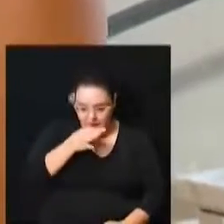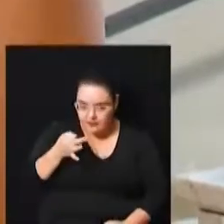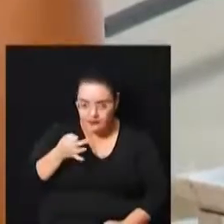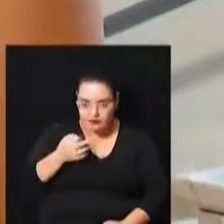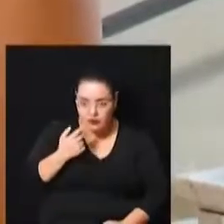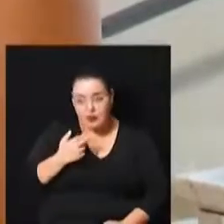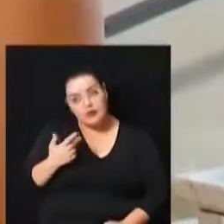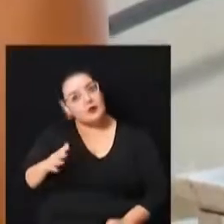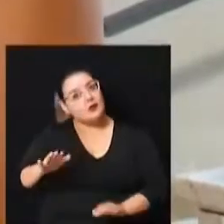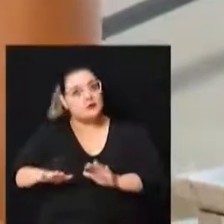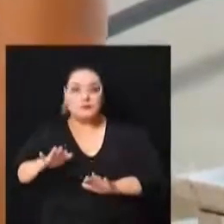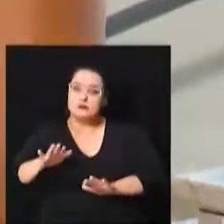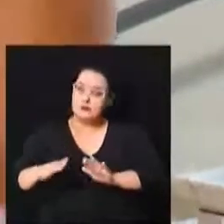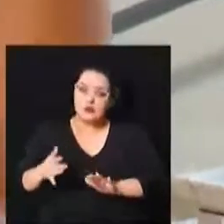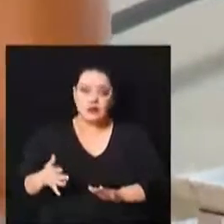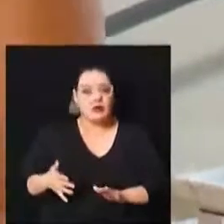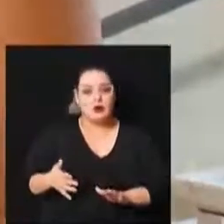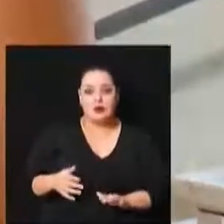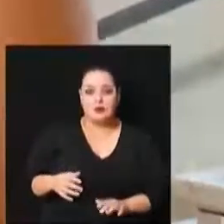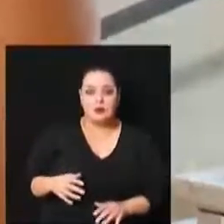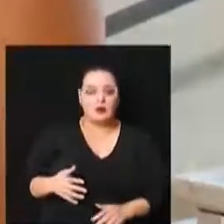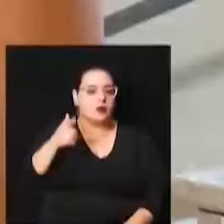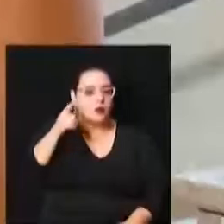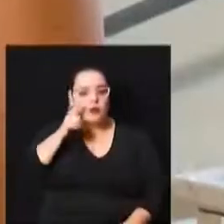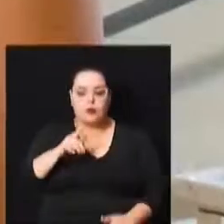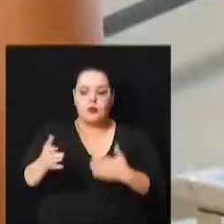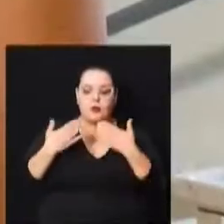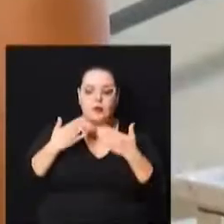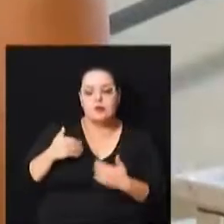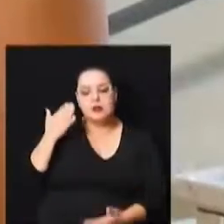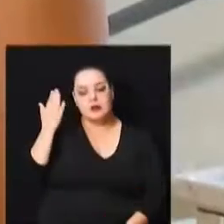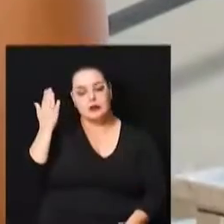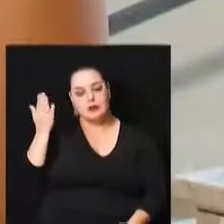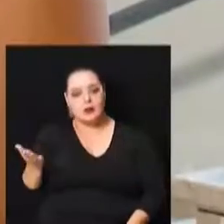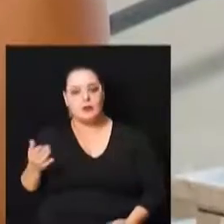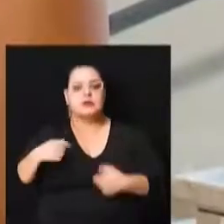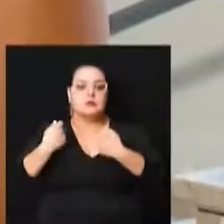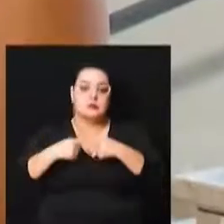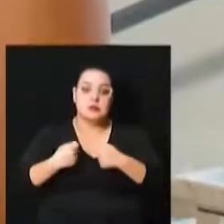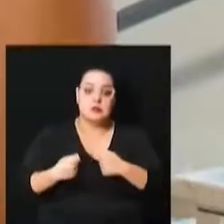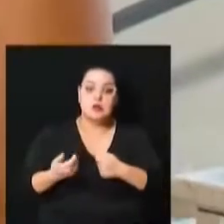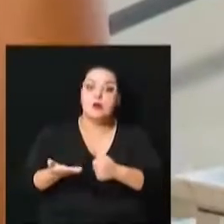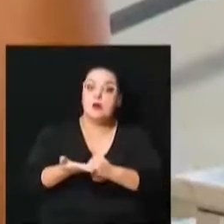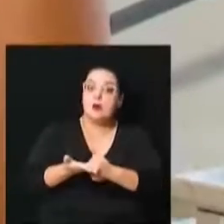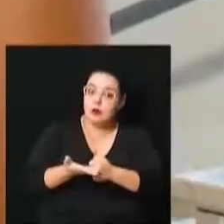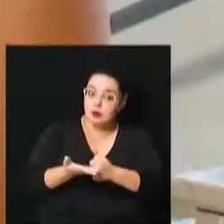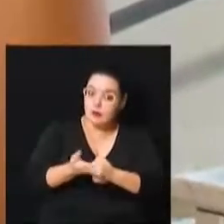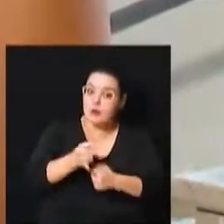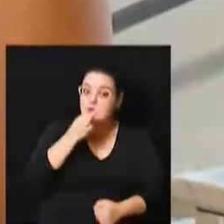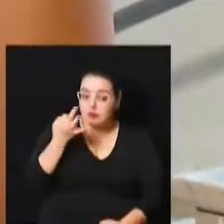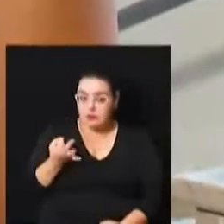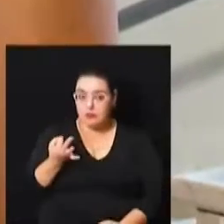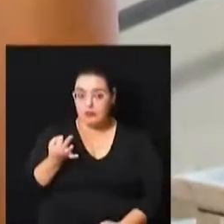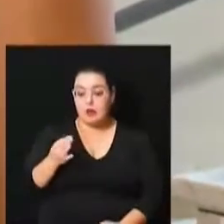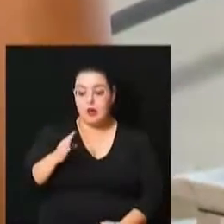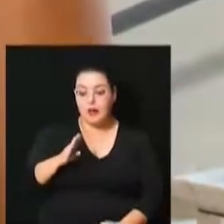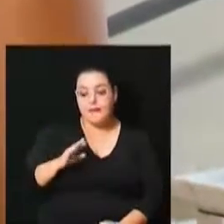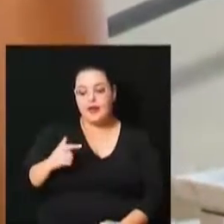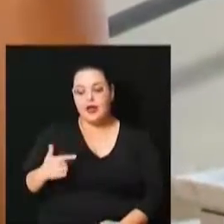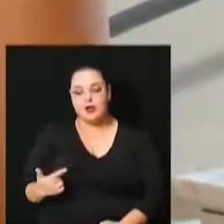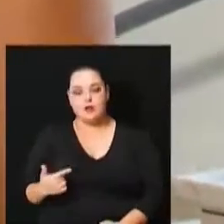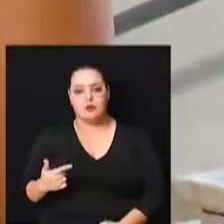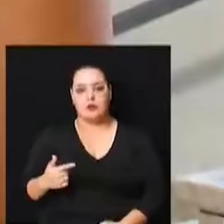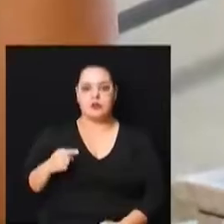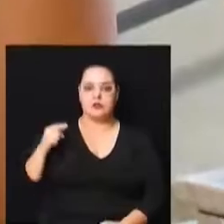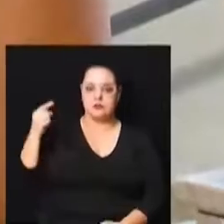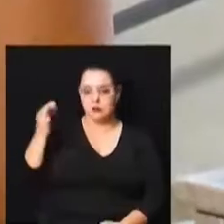não? Fluente nem tanto, né? Que a fluência você só adquire lá, conversando com eles. Mas você precisa ter um intermediário, que é o que é chamado B2 para